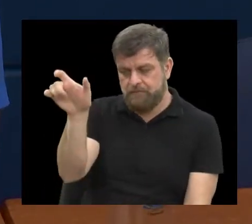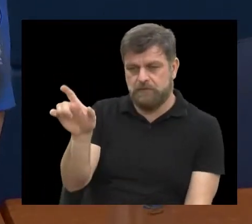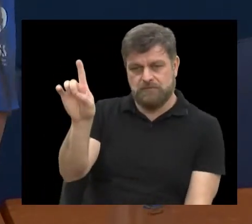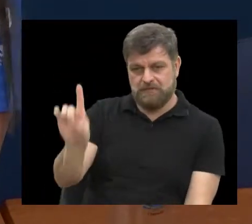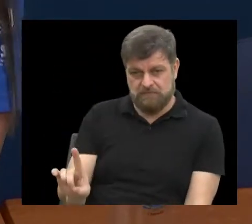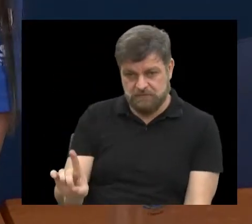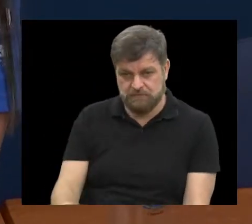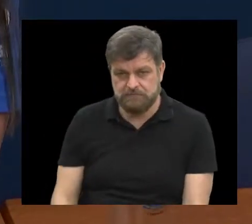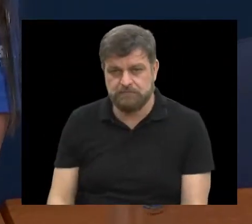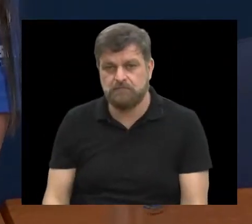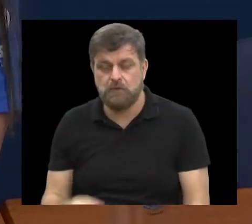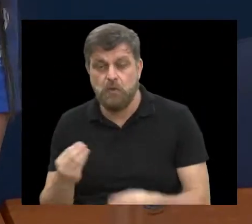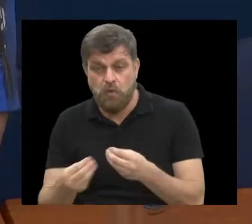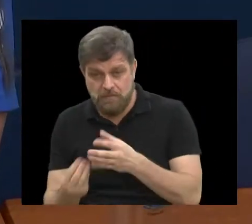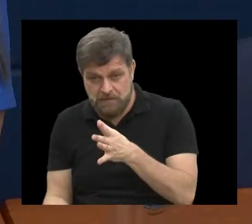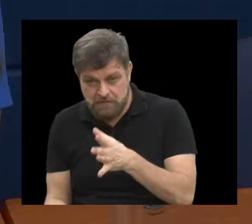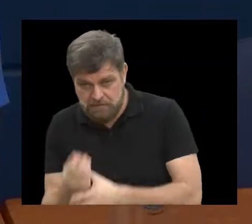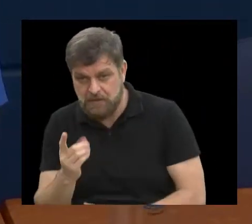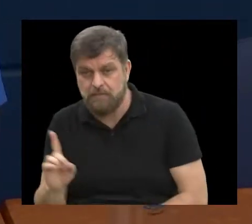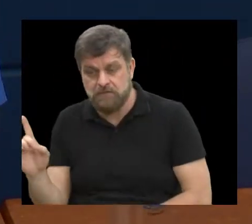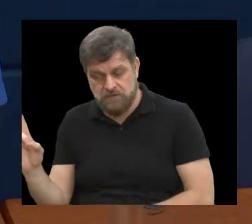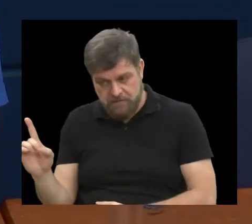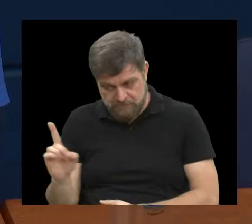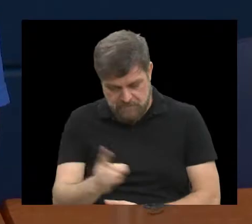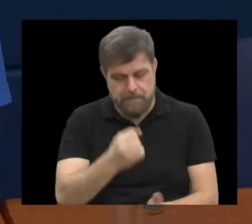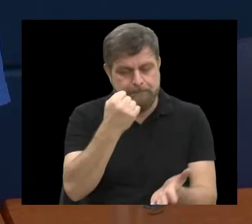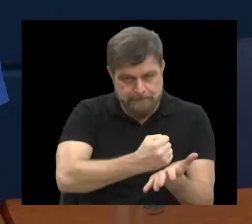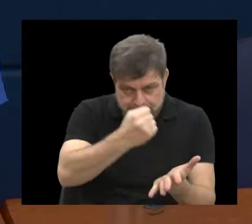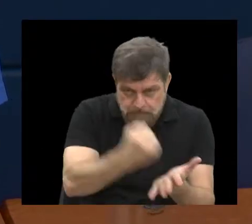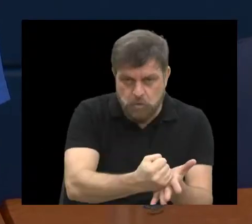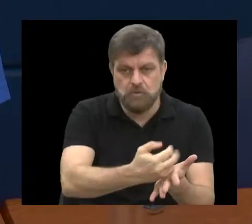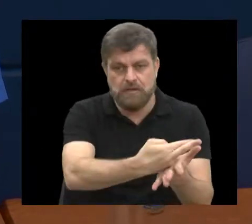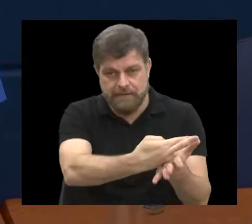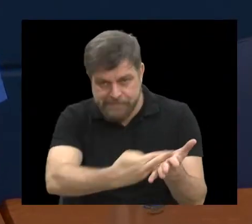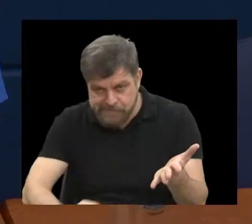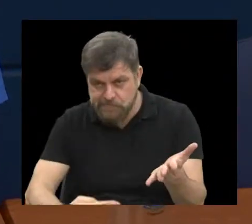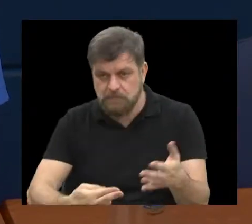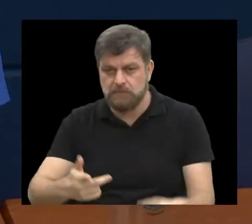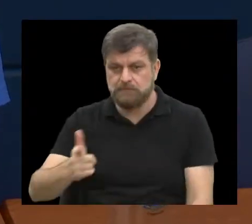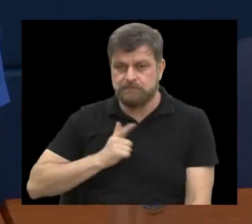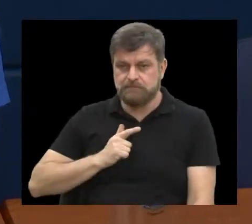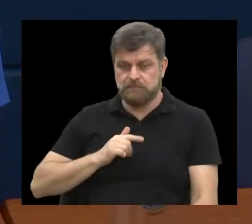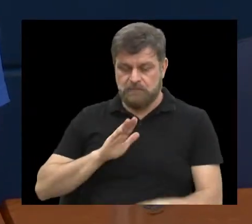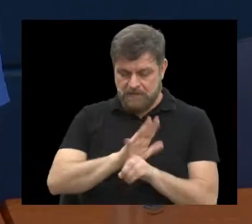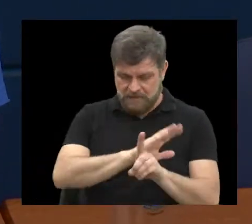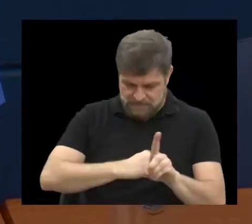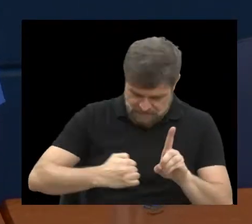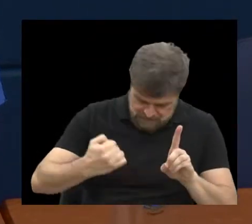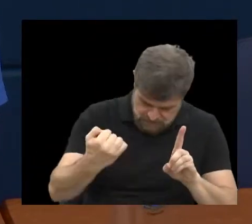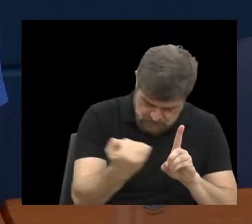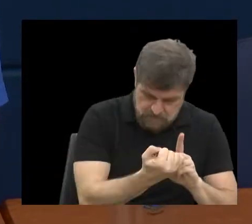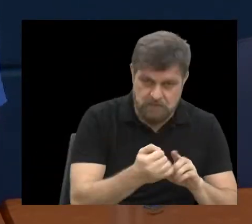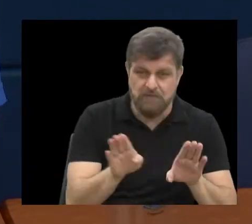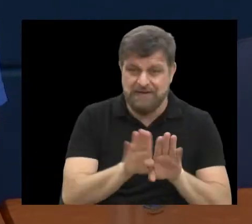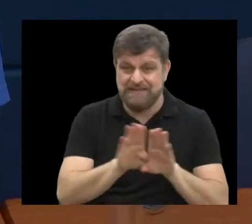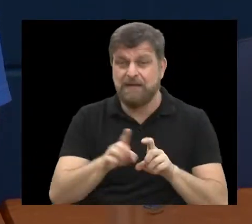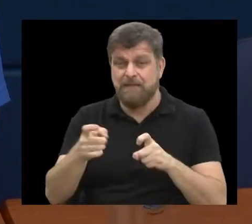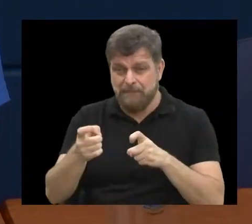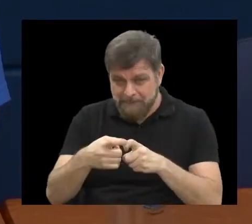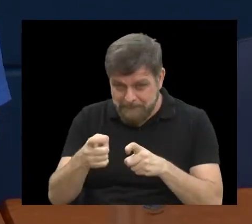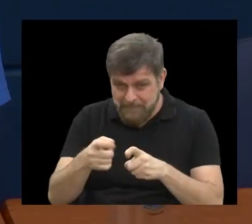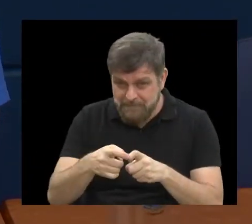com o recurso, se a pessoa protocolar o recurso, ela vai passar com um assistente social e com um perito